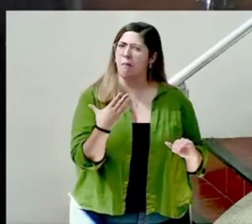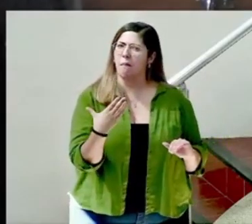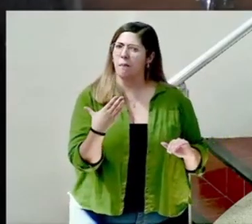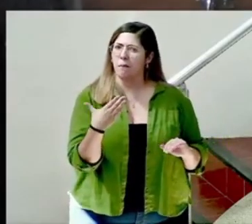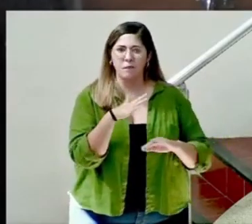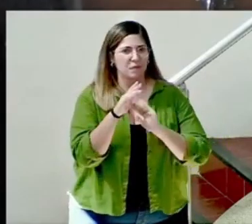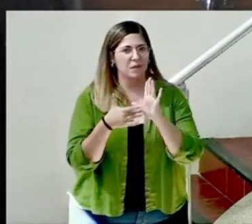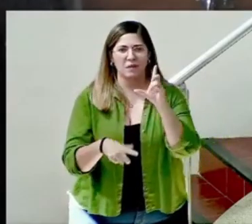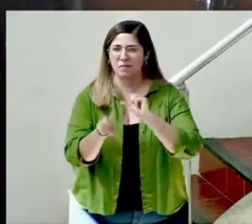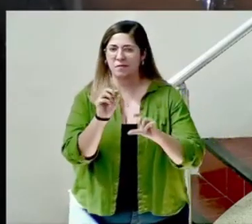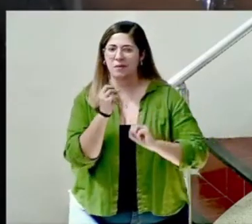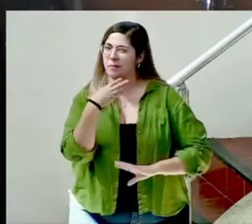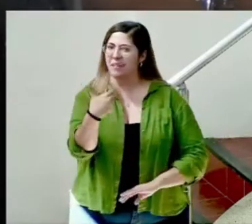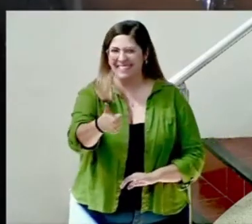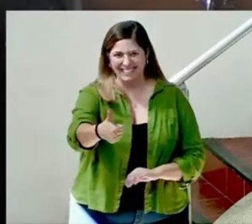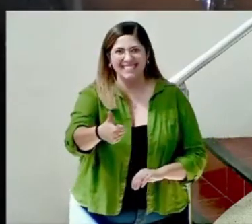texto,